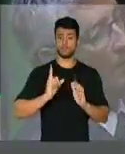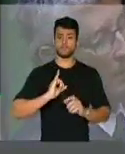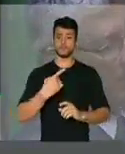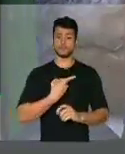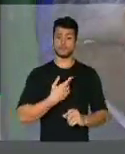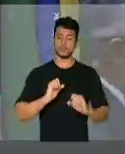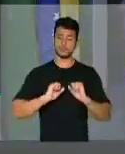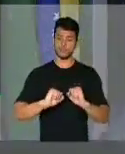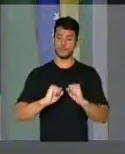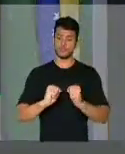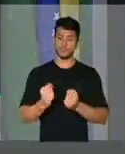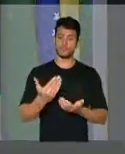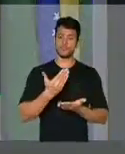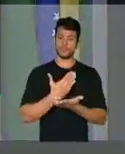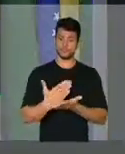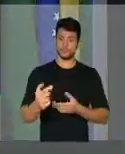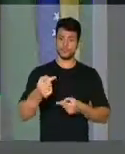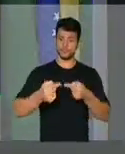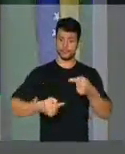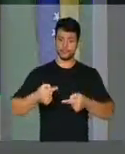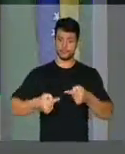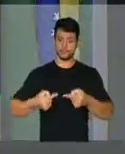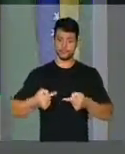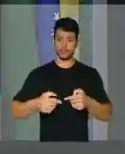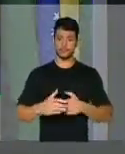possa iniciar essa discussão.